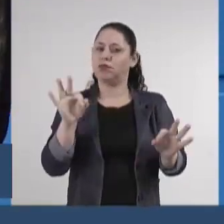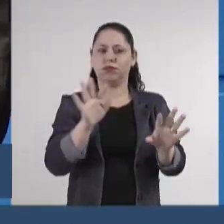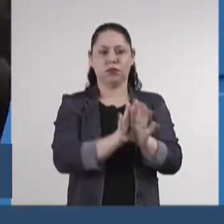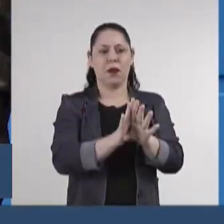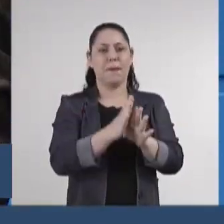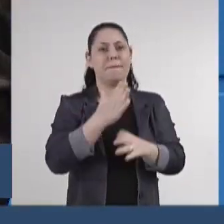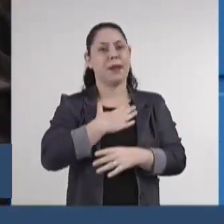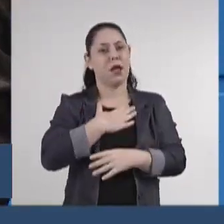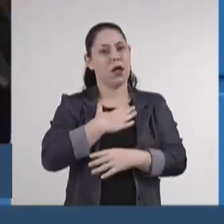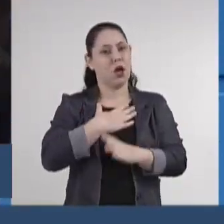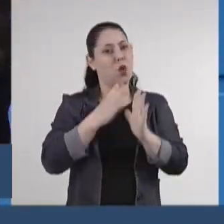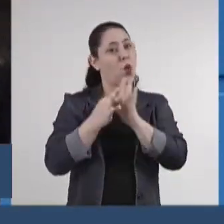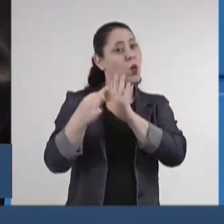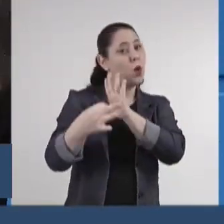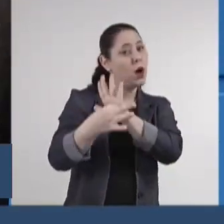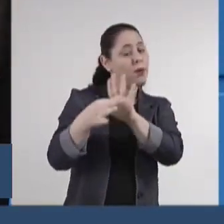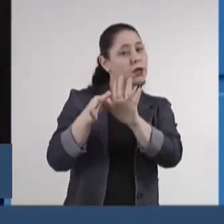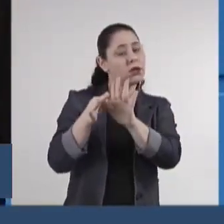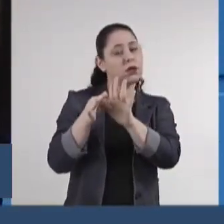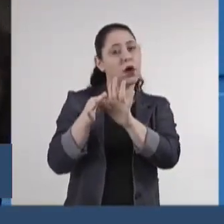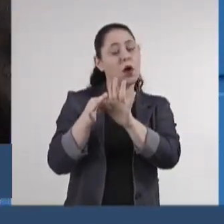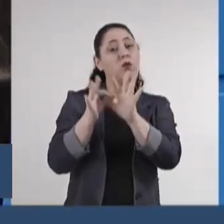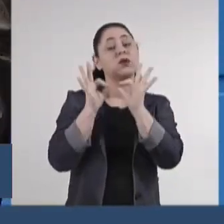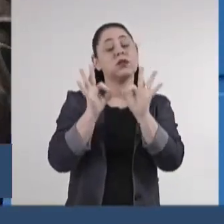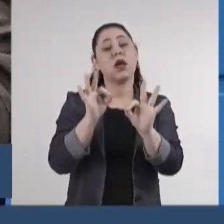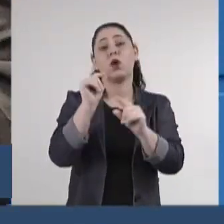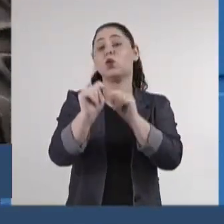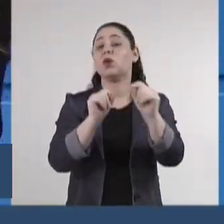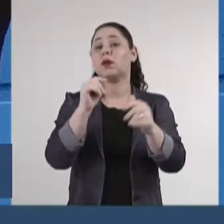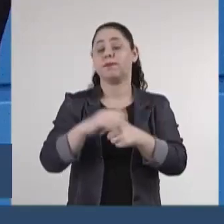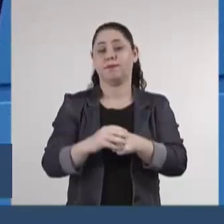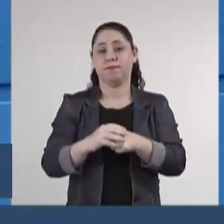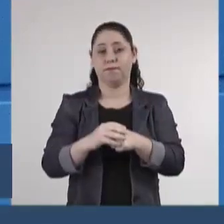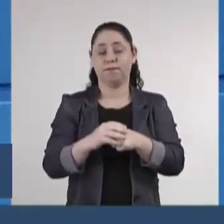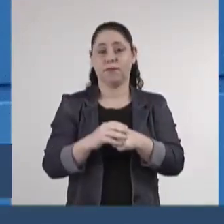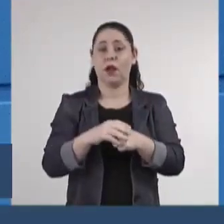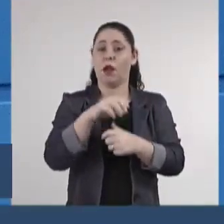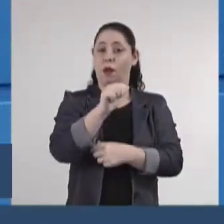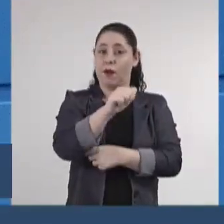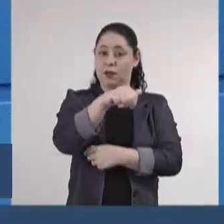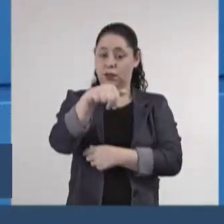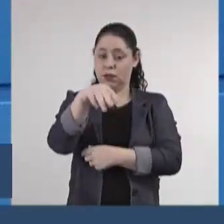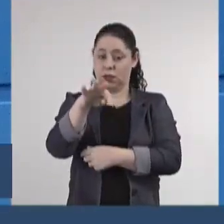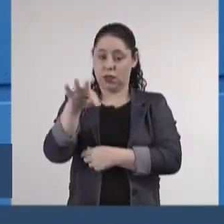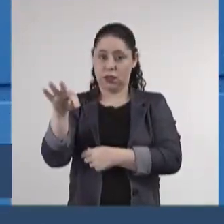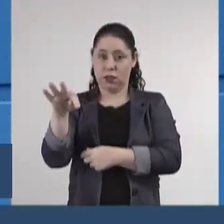final. Na minha tese, teria o mais correto, era a NTT